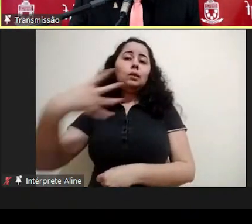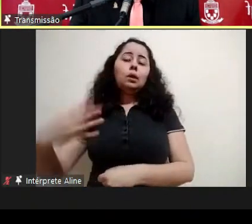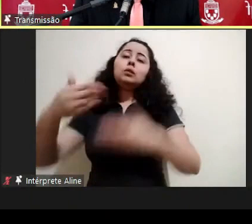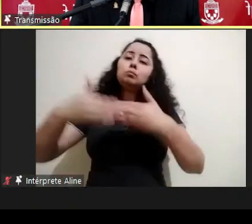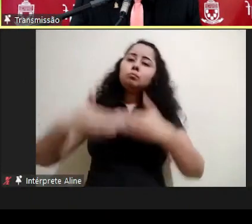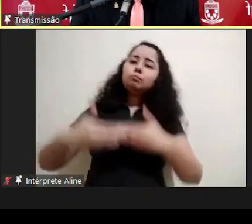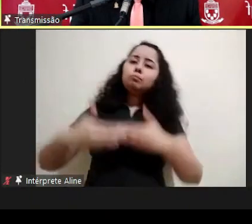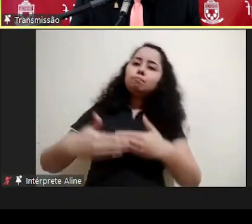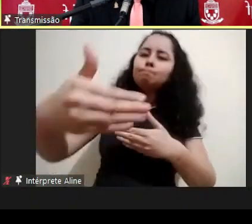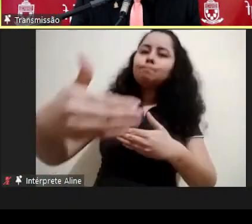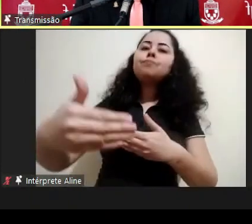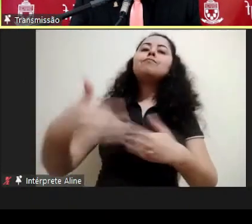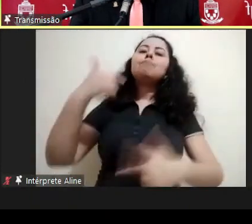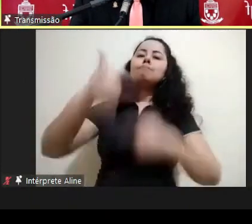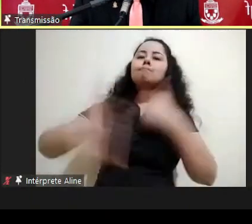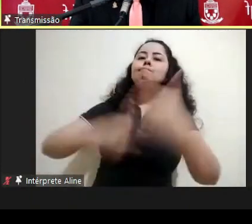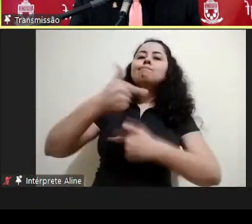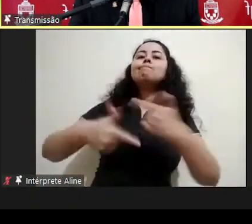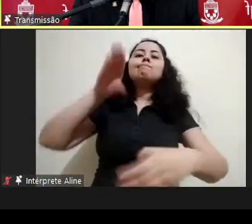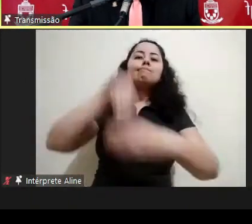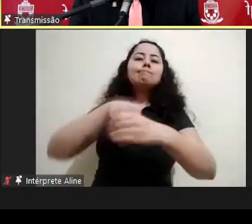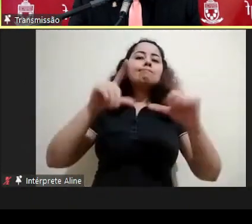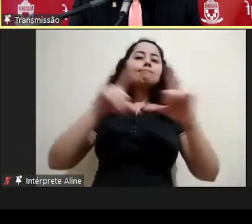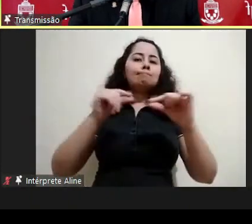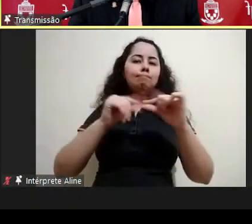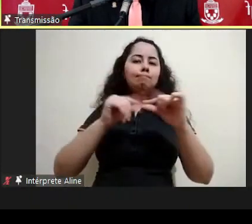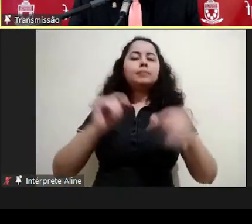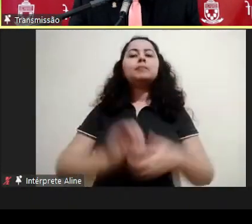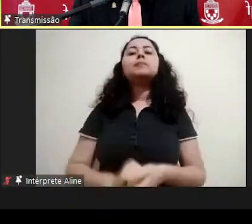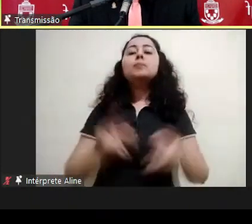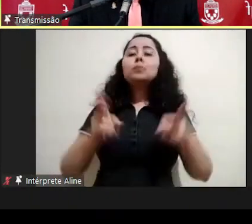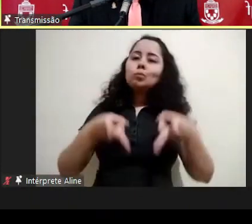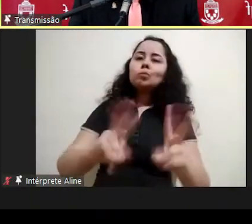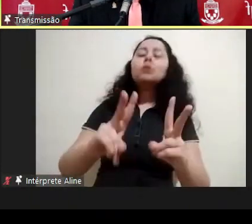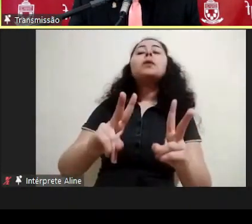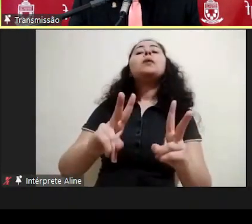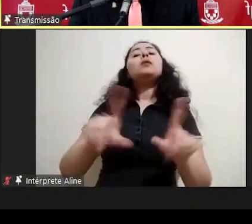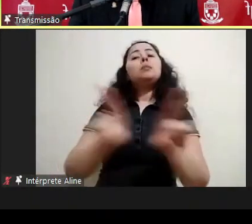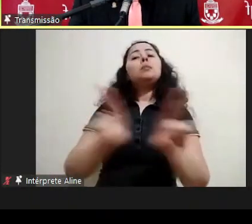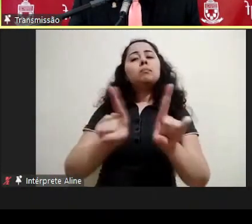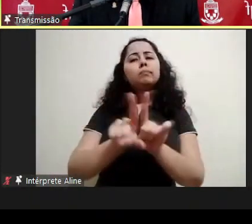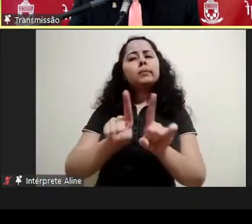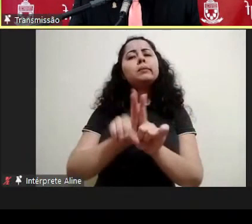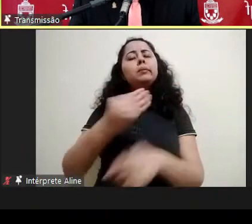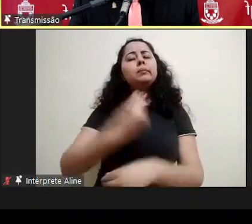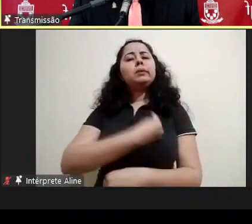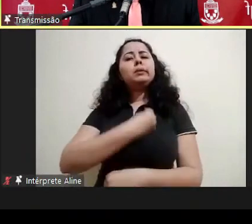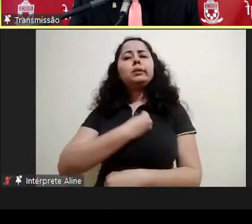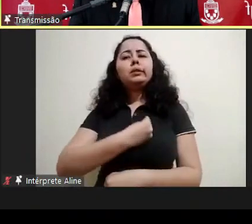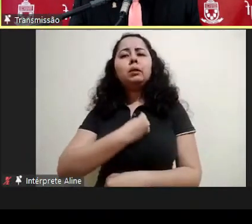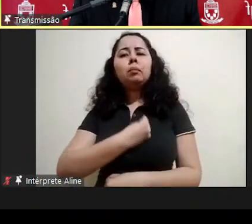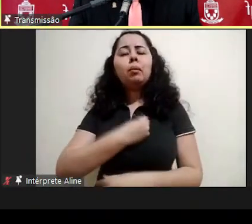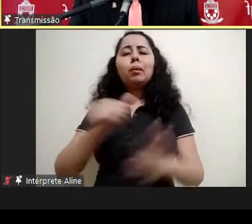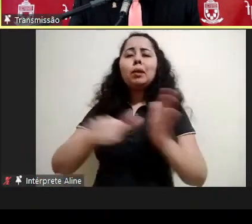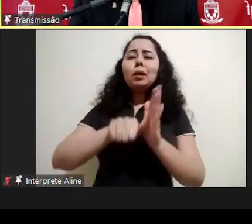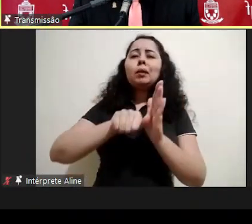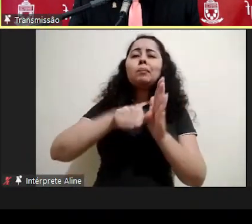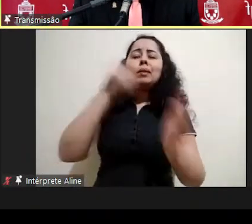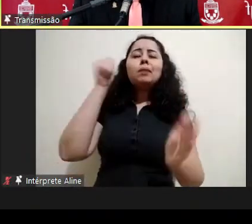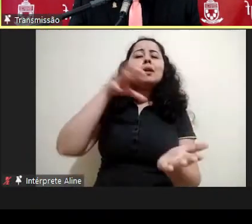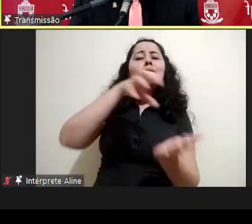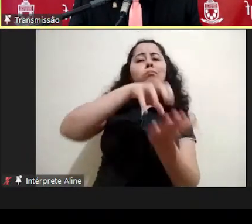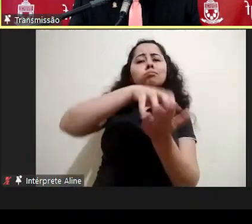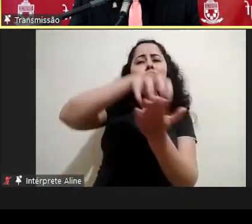da instituição. Participou da primeira expansão física do campus, ocorrida nos anos 80, no âmbito do